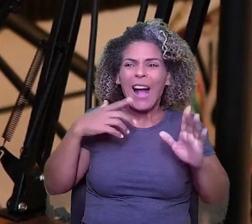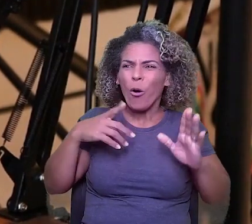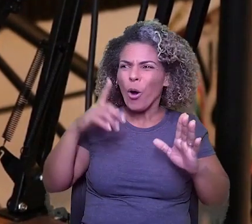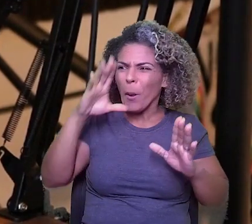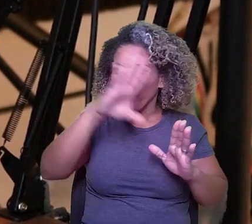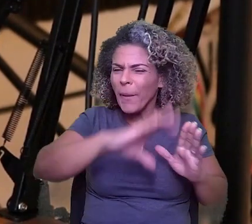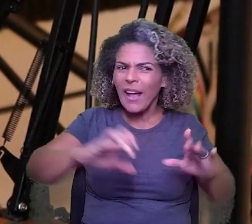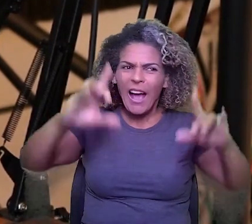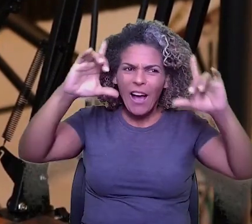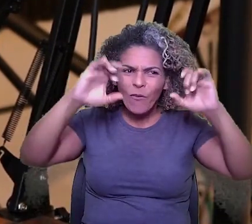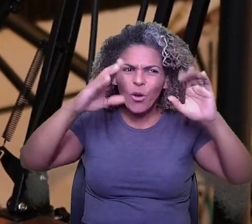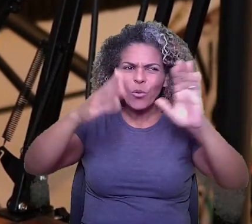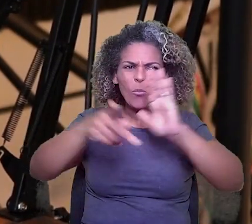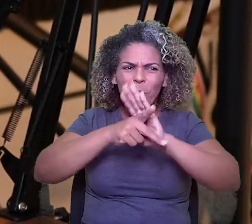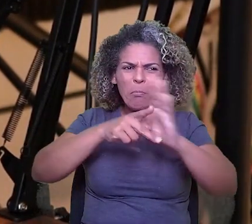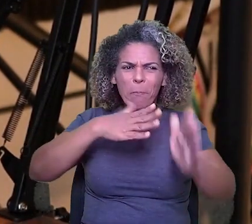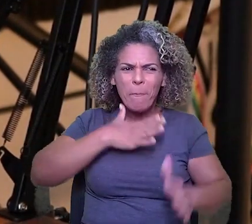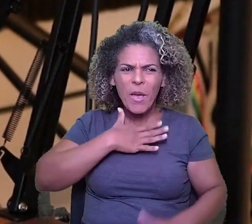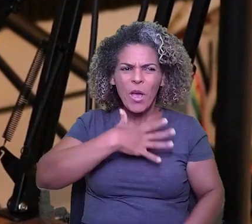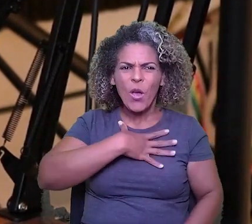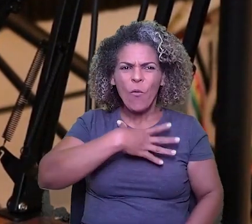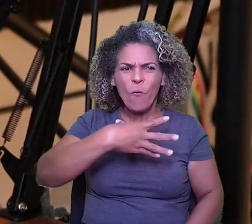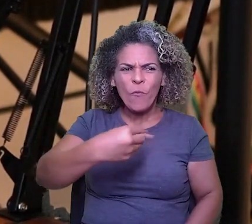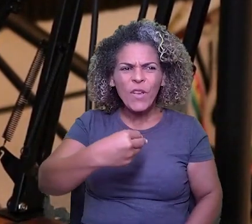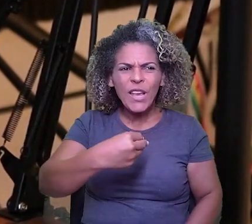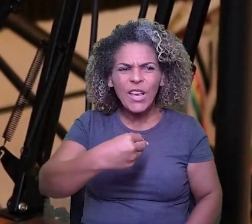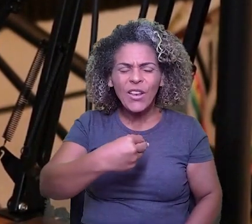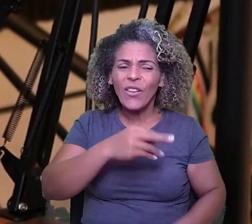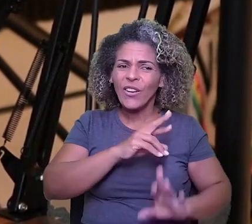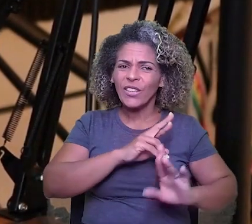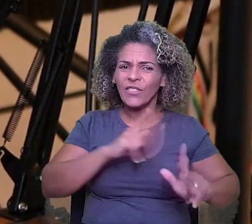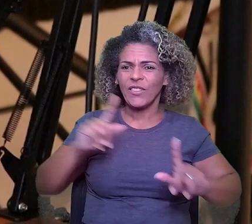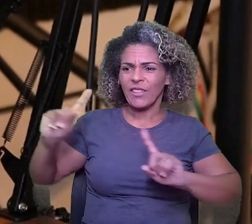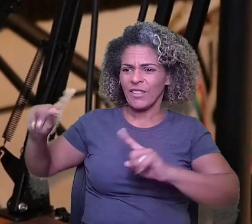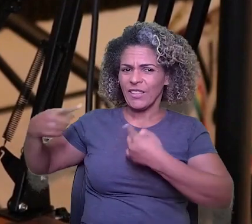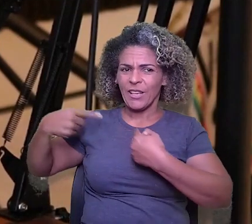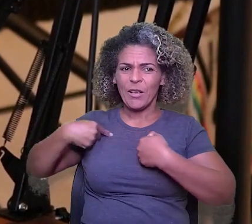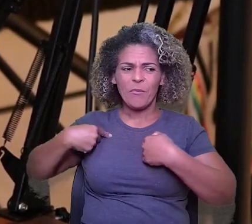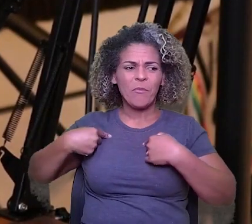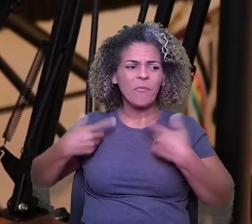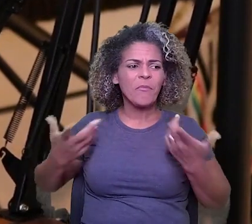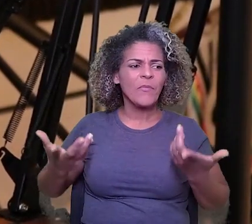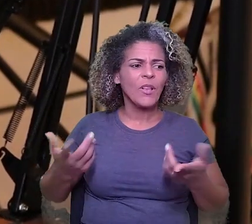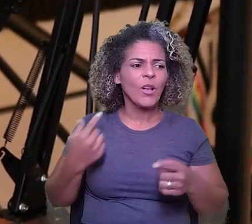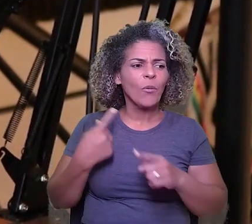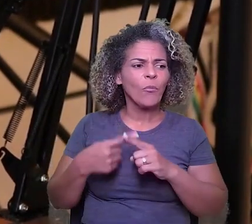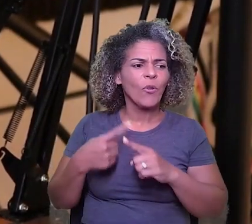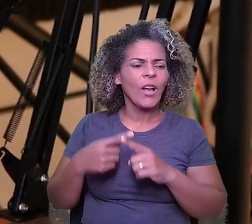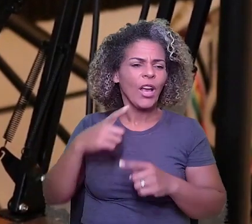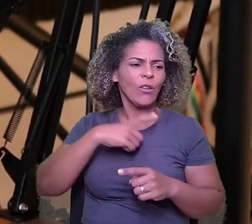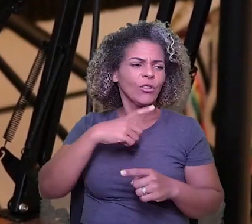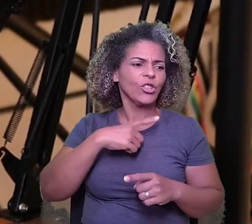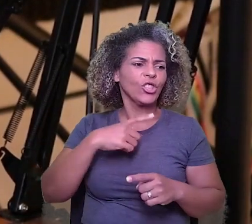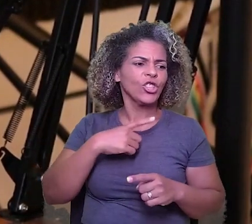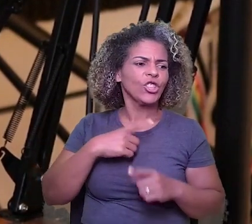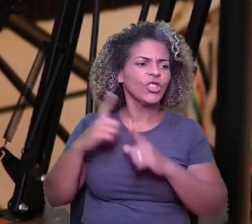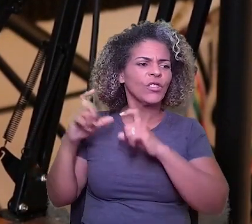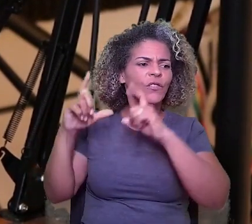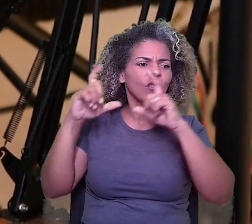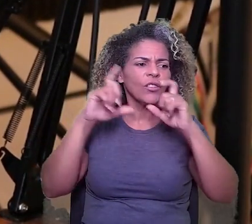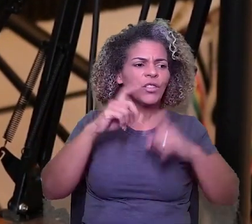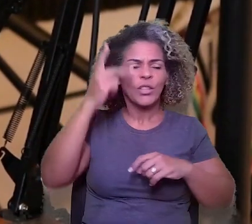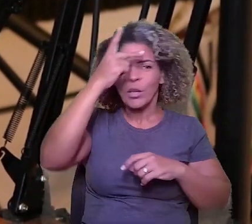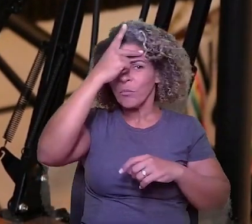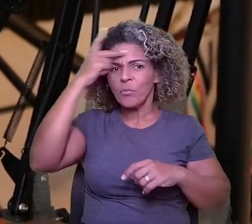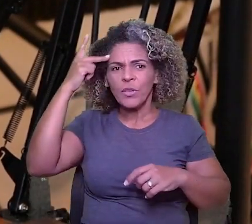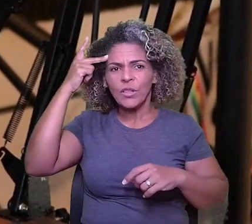você postar uma foto do meu filho, você ofender minha honra, você me ameaçar. É, eu tive uma postagem que uma pessoa pegou uma